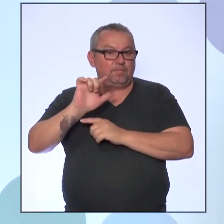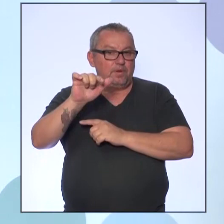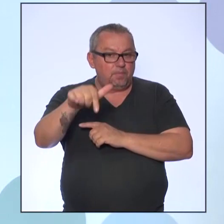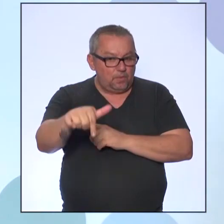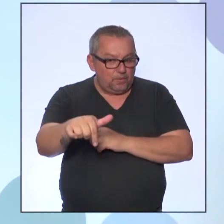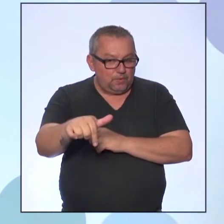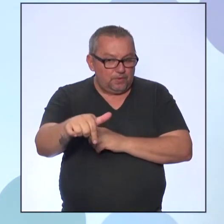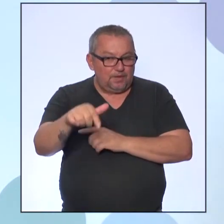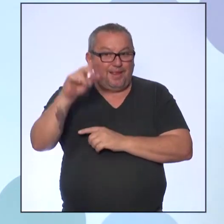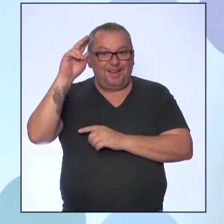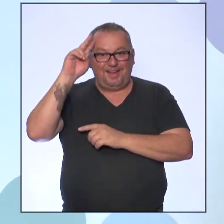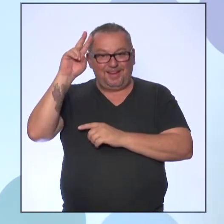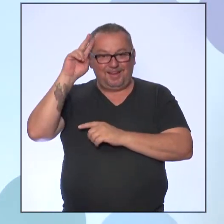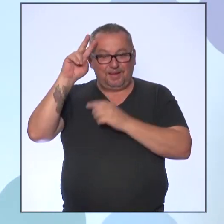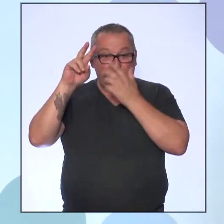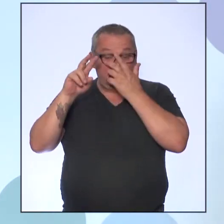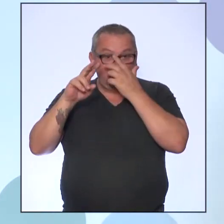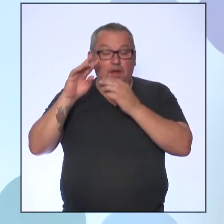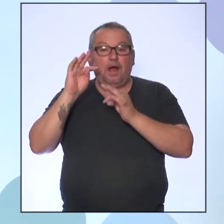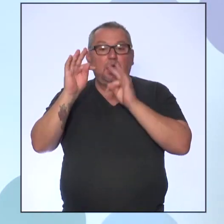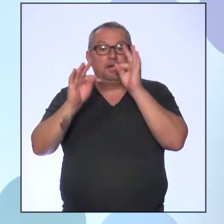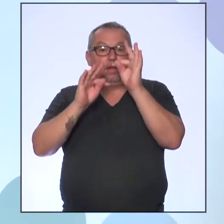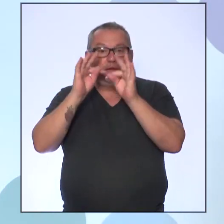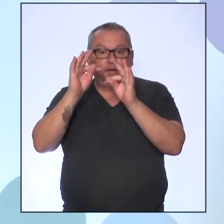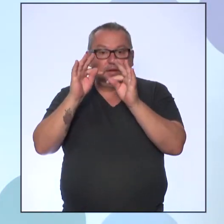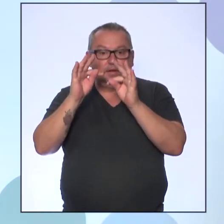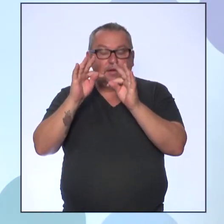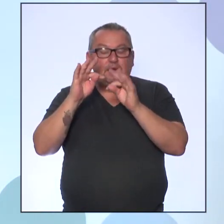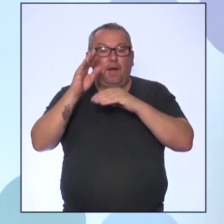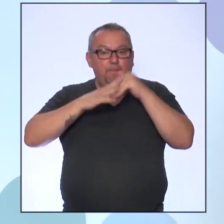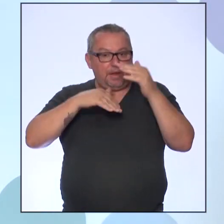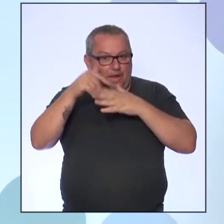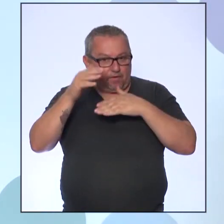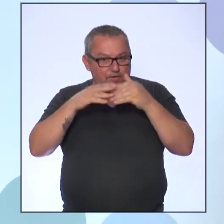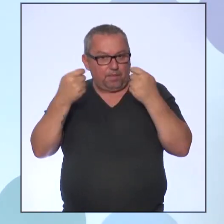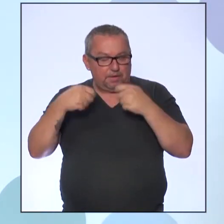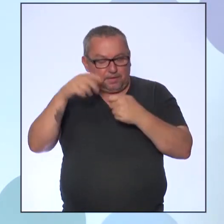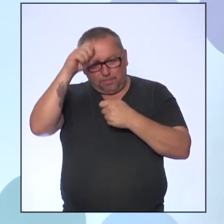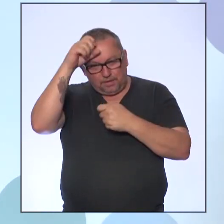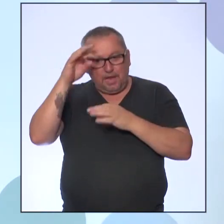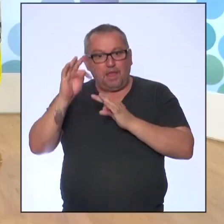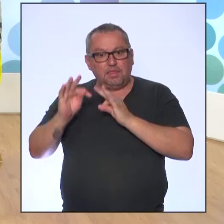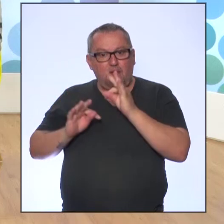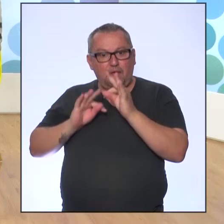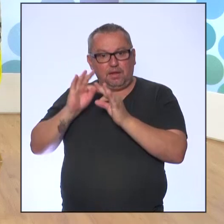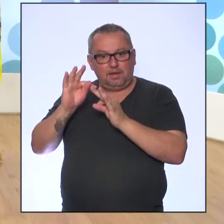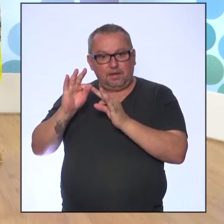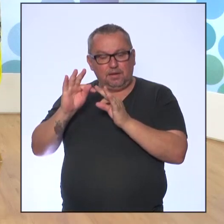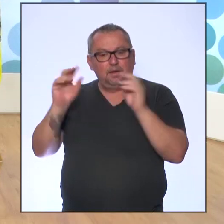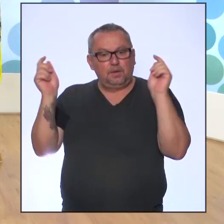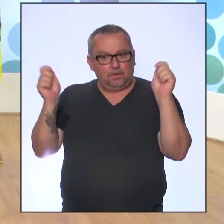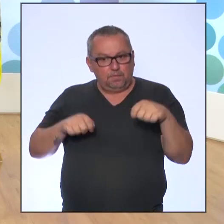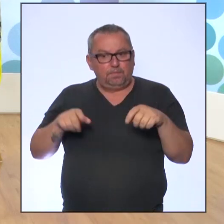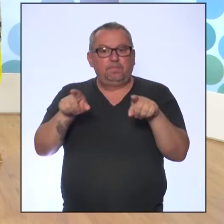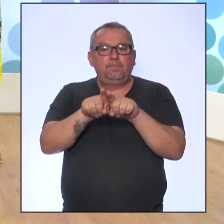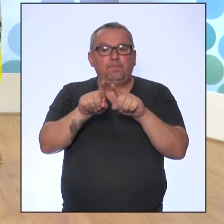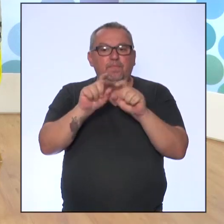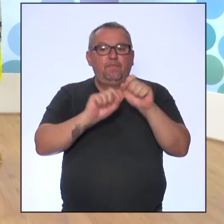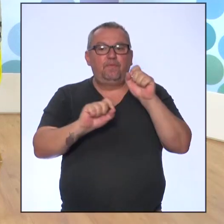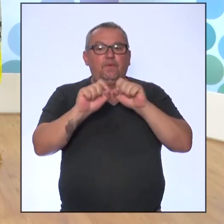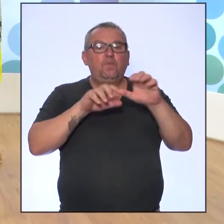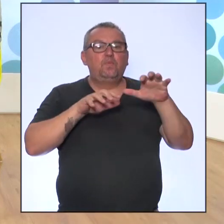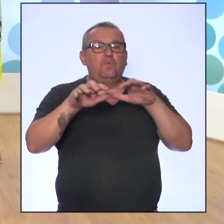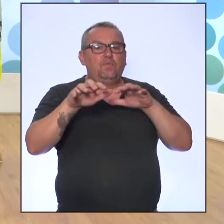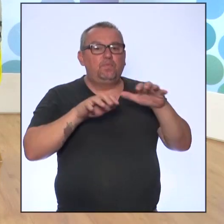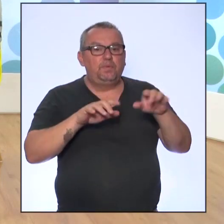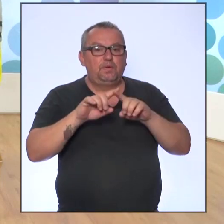bom? E lembre-se, a tática vai depender muito da técnica. Eu preciso ter possibilidades de realizar o movimento